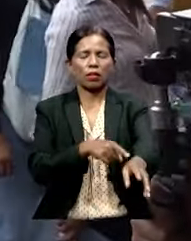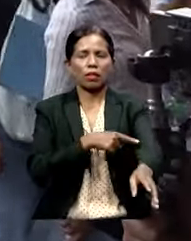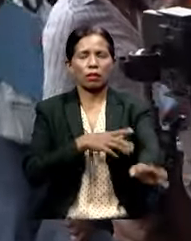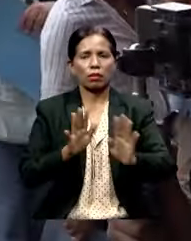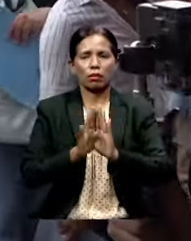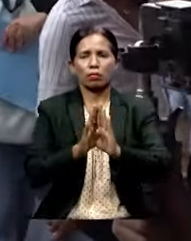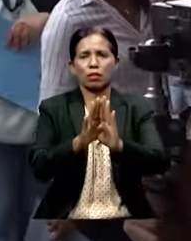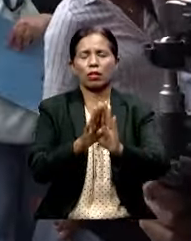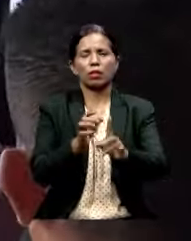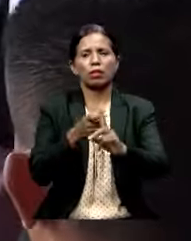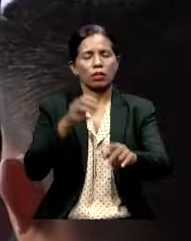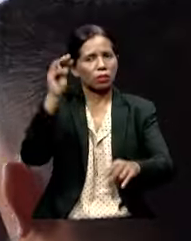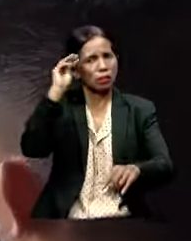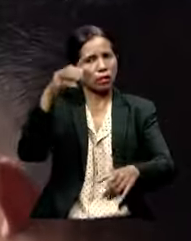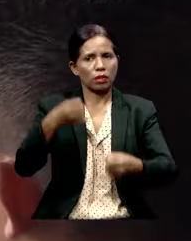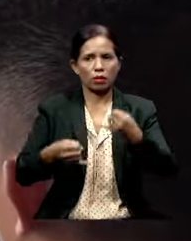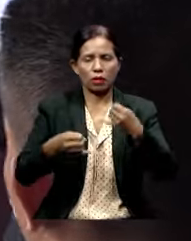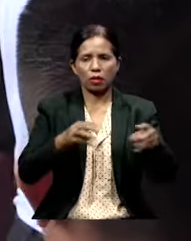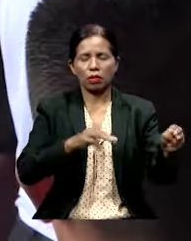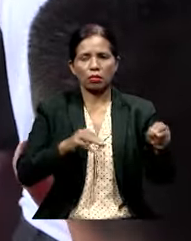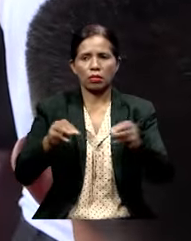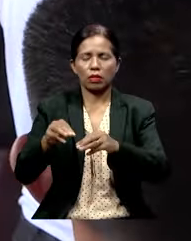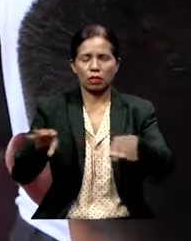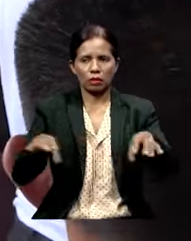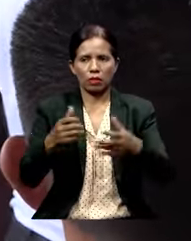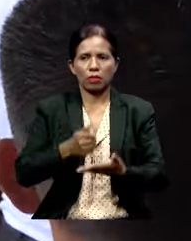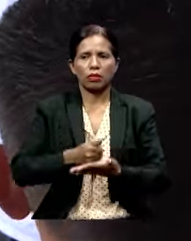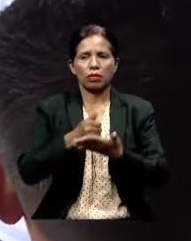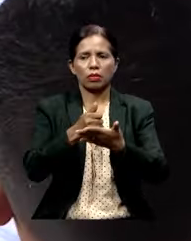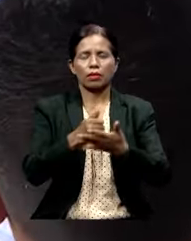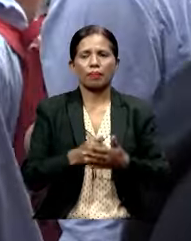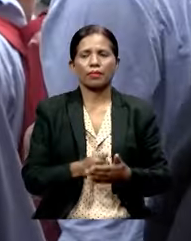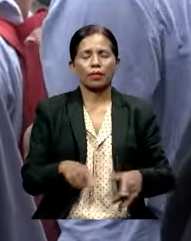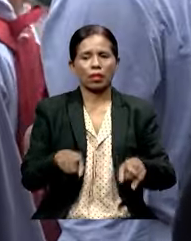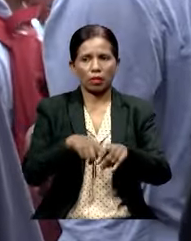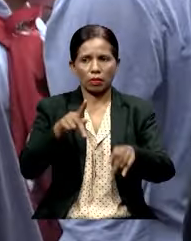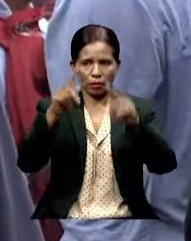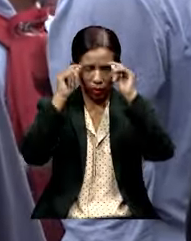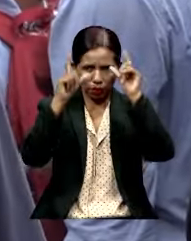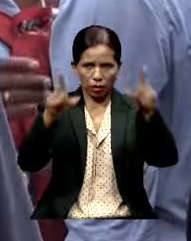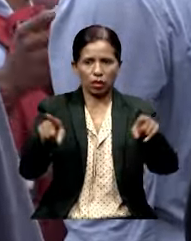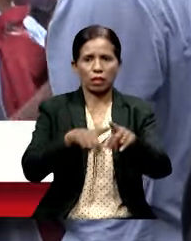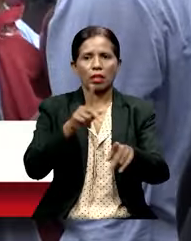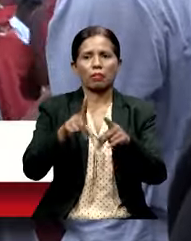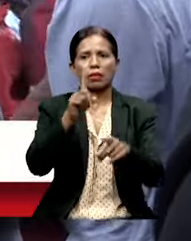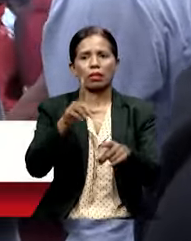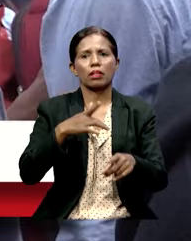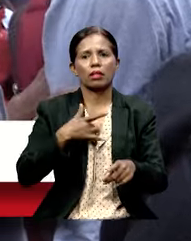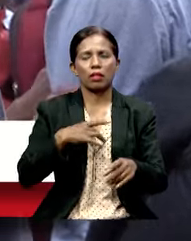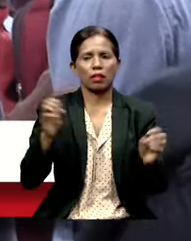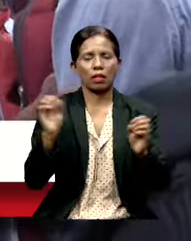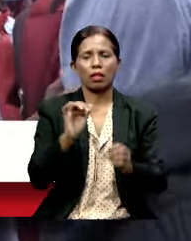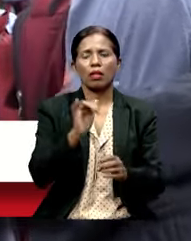no ne ho su Ministério de Justiça ato muda sistema atendimento. Ane senti moroan, ane senti cidadão ida, senti la satisfeito